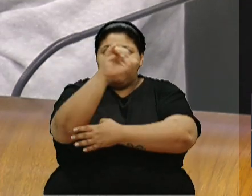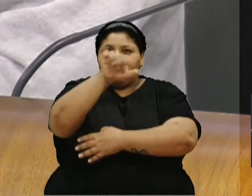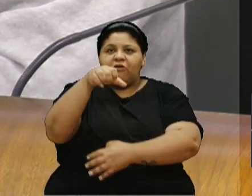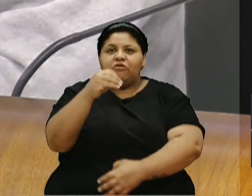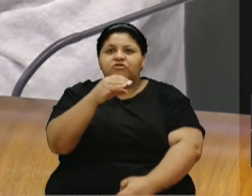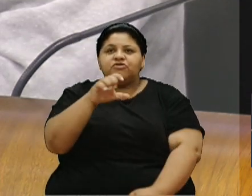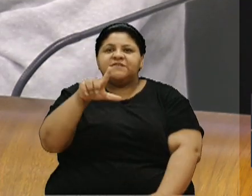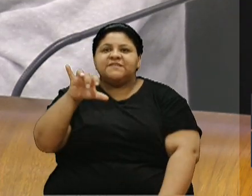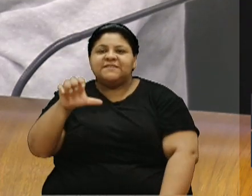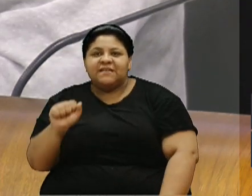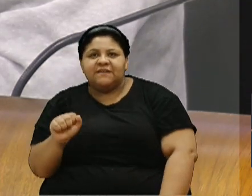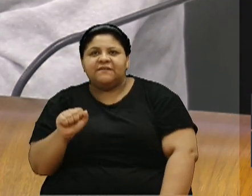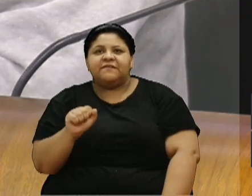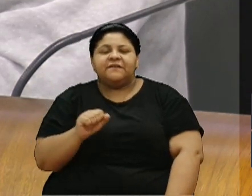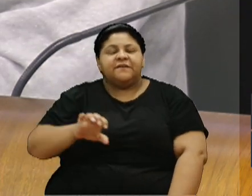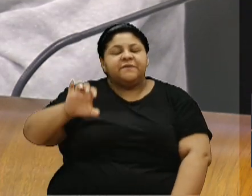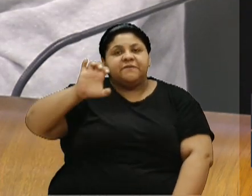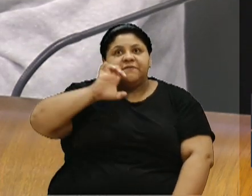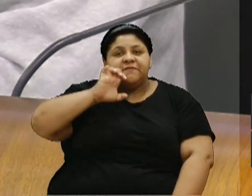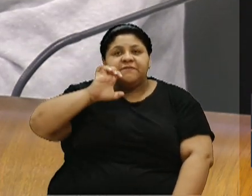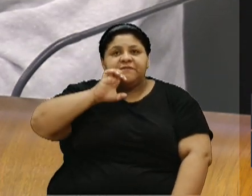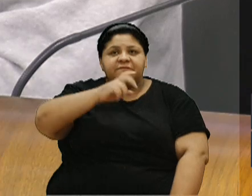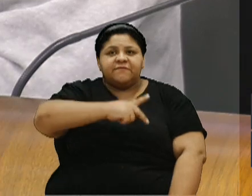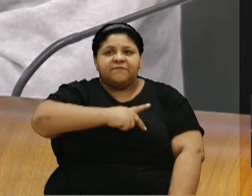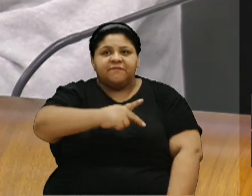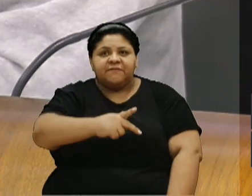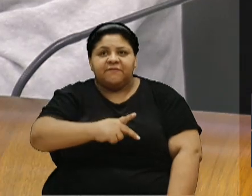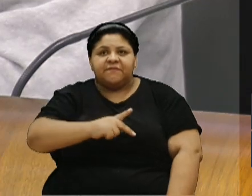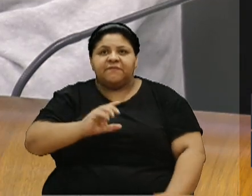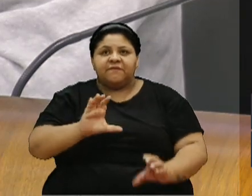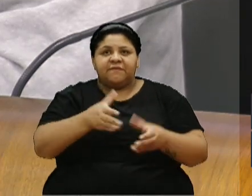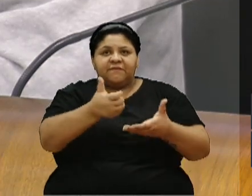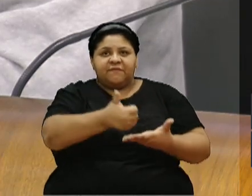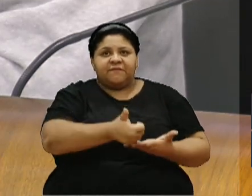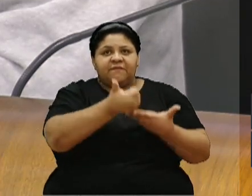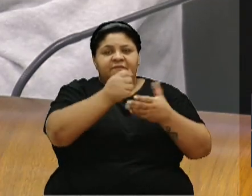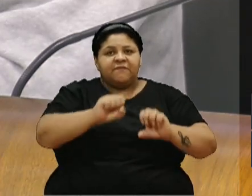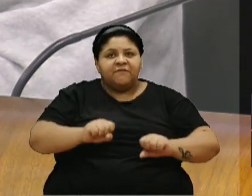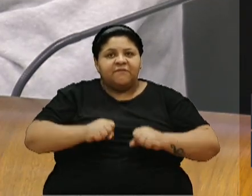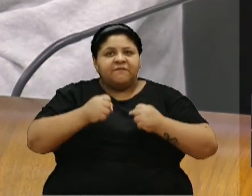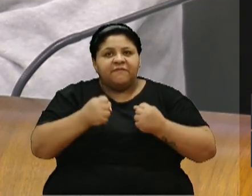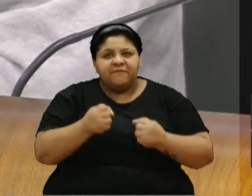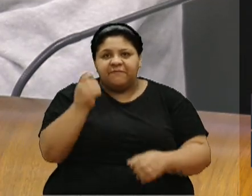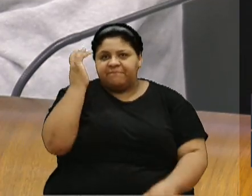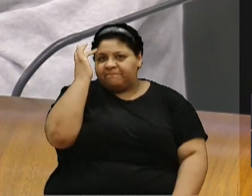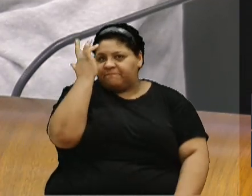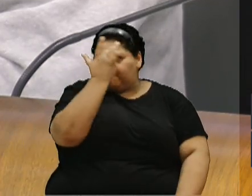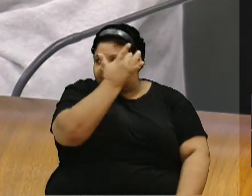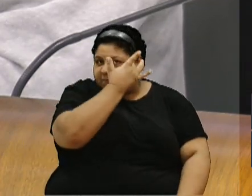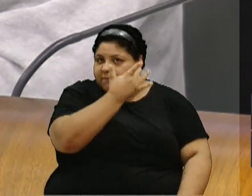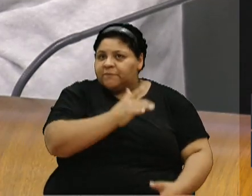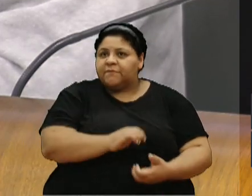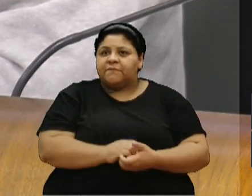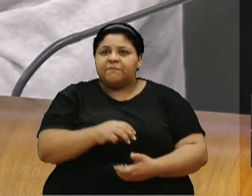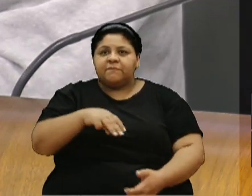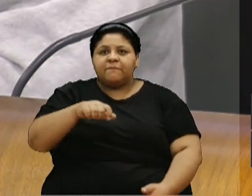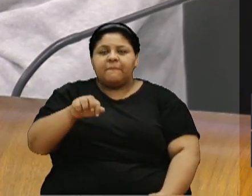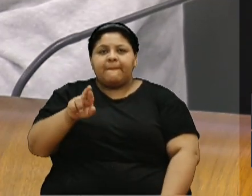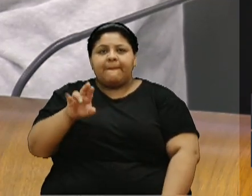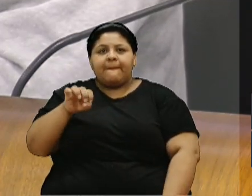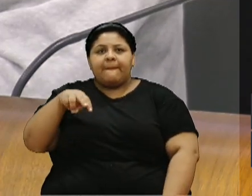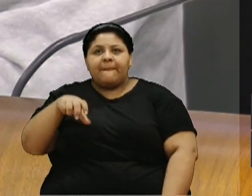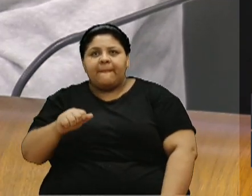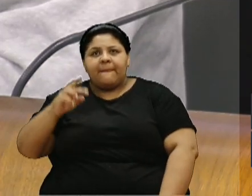Almeida. Estela Balardim, a presidente da Frente Parlamentar em Defesa da Saúde Mental. A Marina